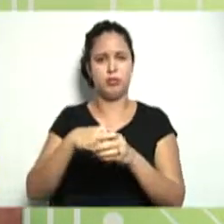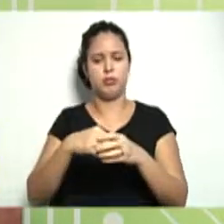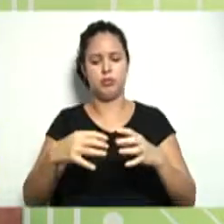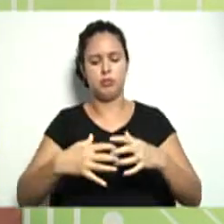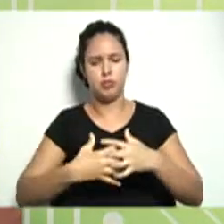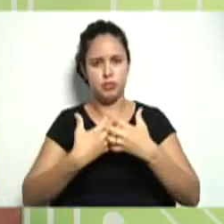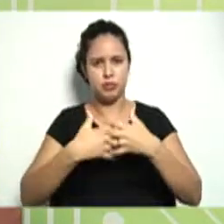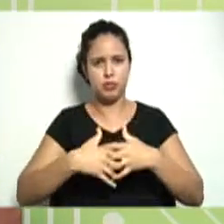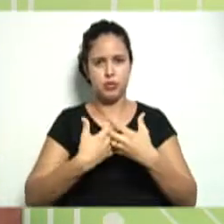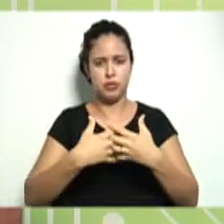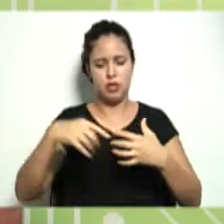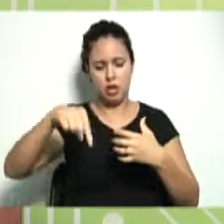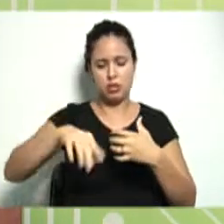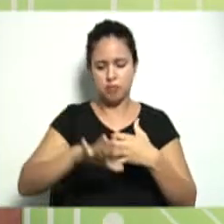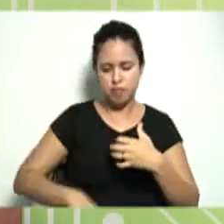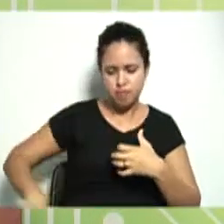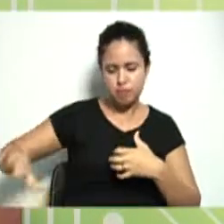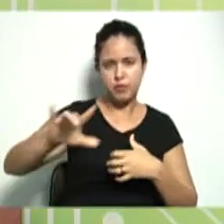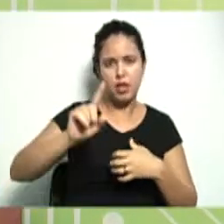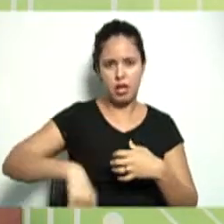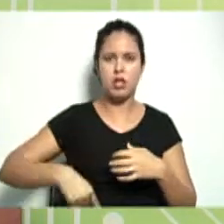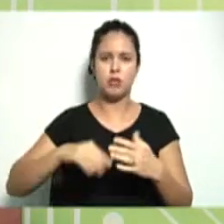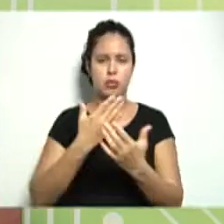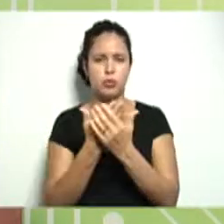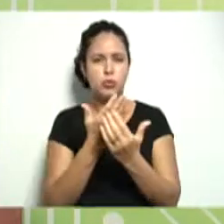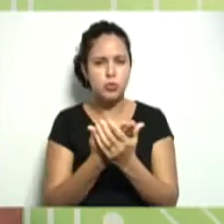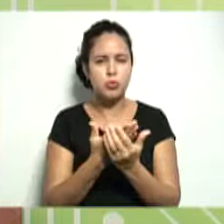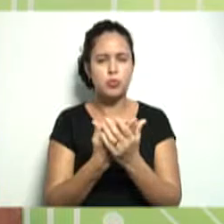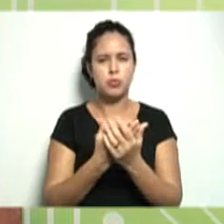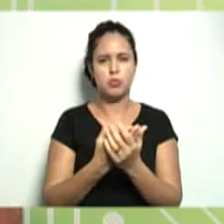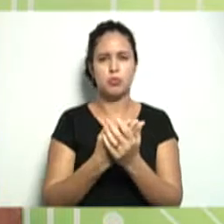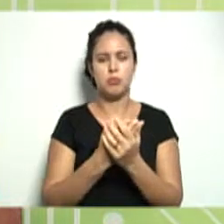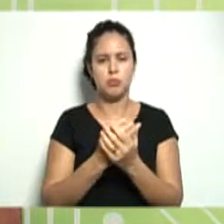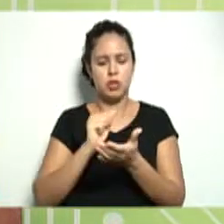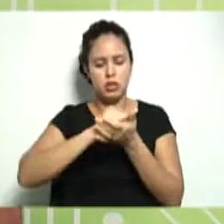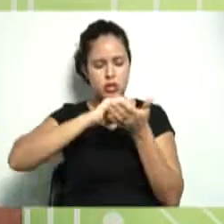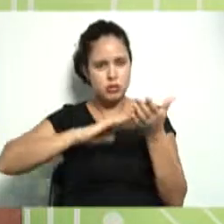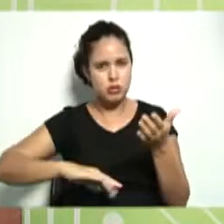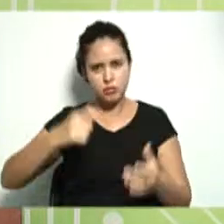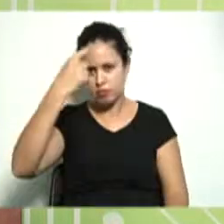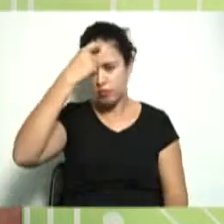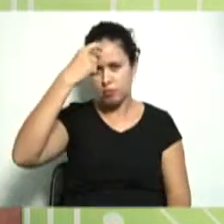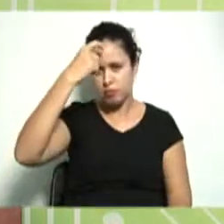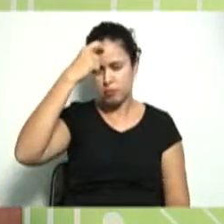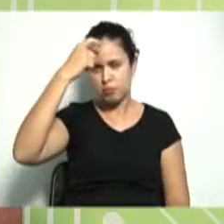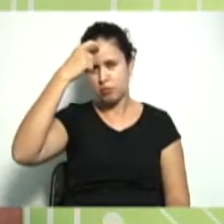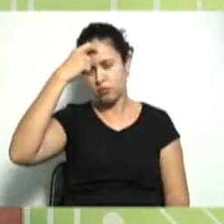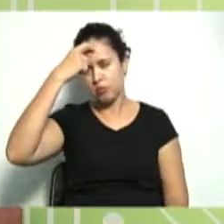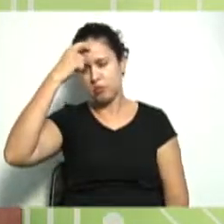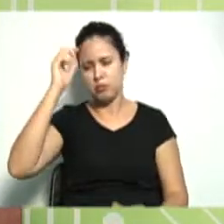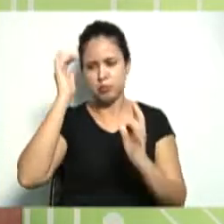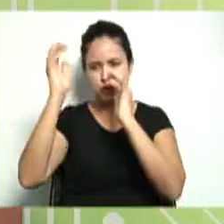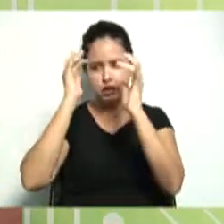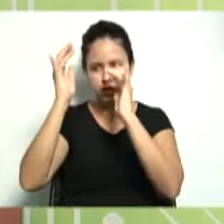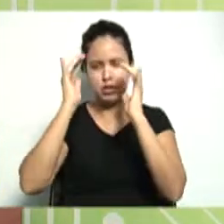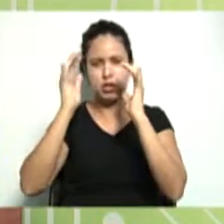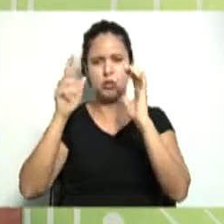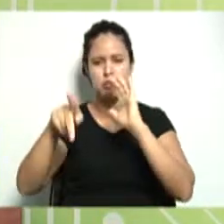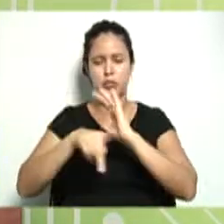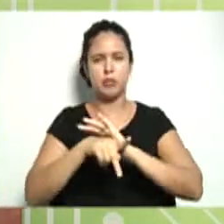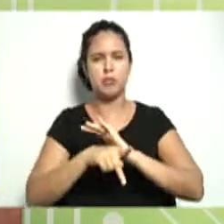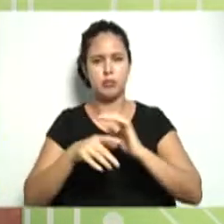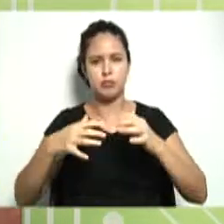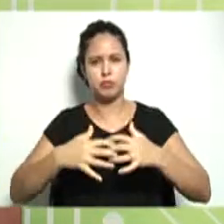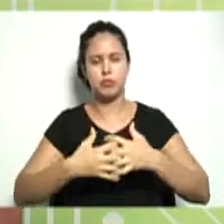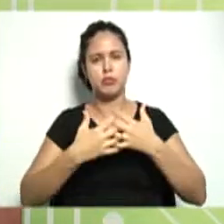em que a atividade intelectual é a atividade mais fortemente realizada, elas executam essa outra